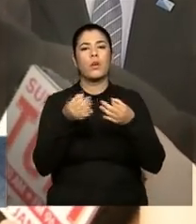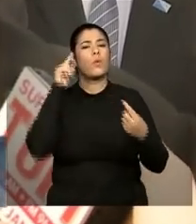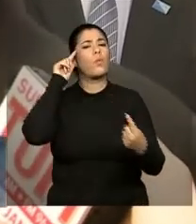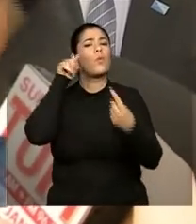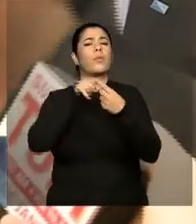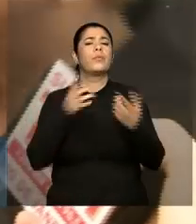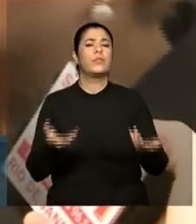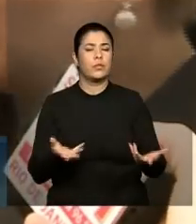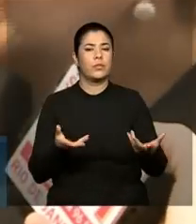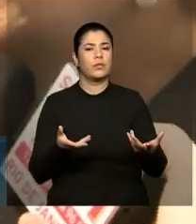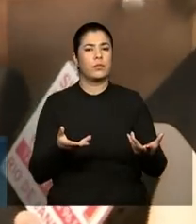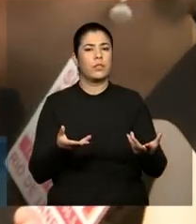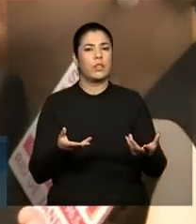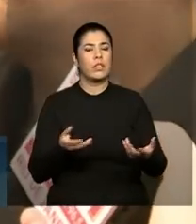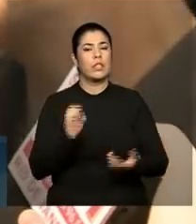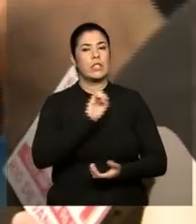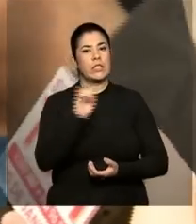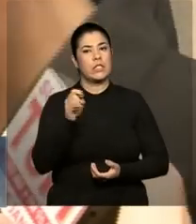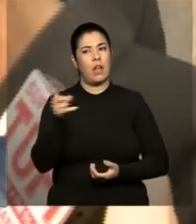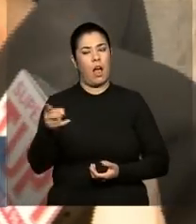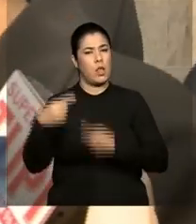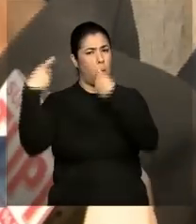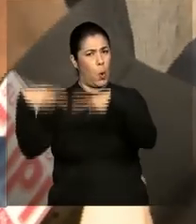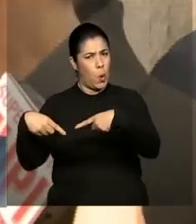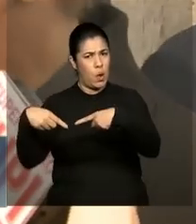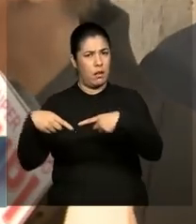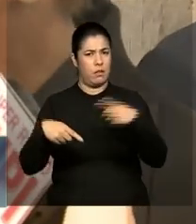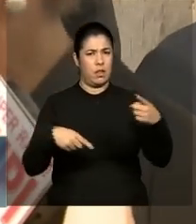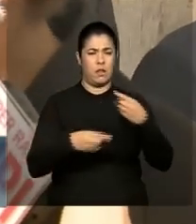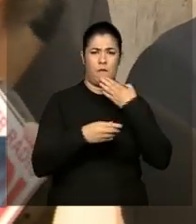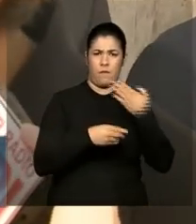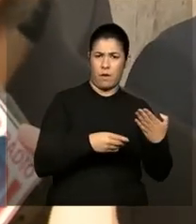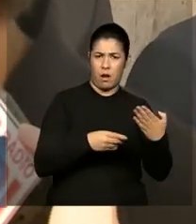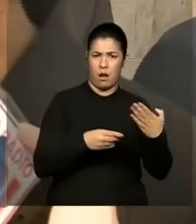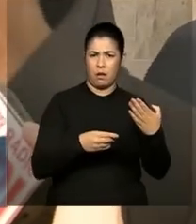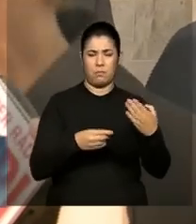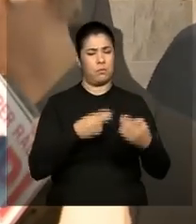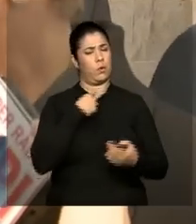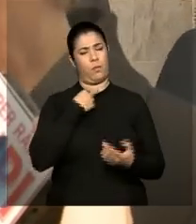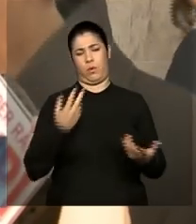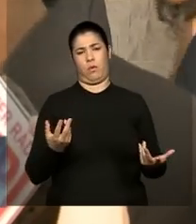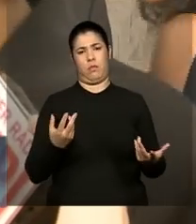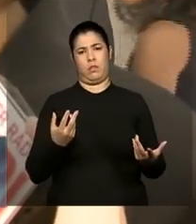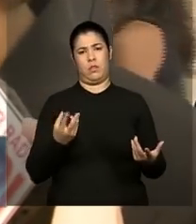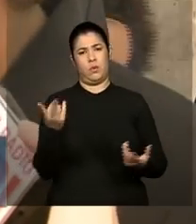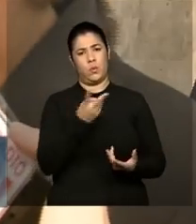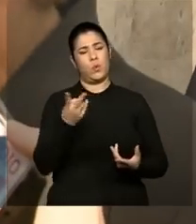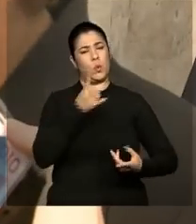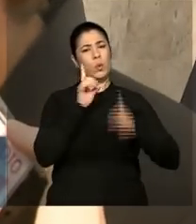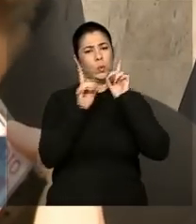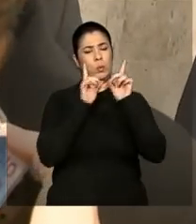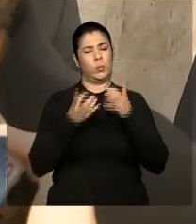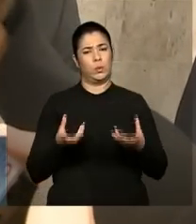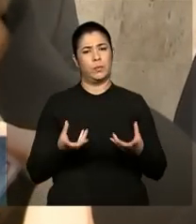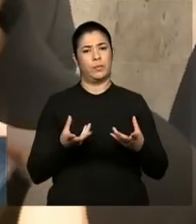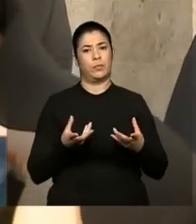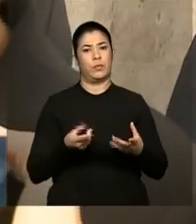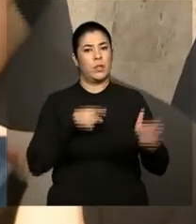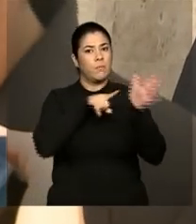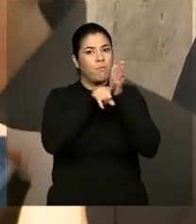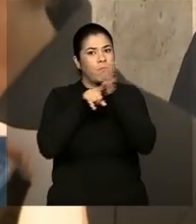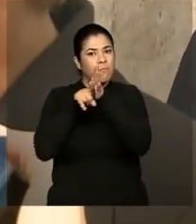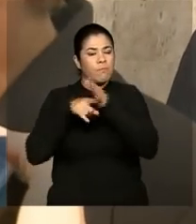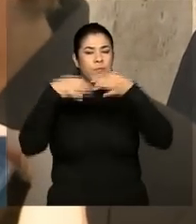objetivo. Mas o governo não, só ser contra, por ser contra, não. Só ser a favor, por ser a favor, também não. Então, com